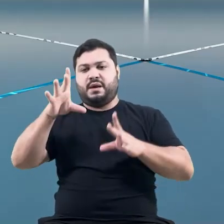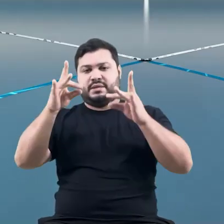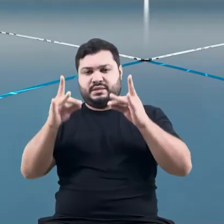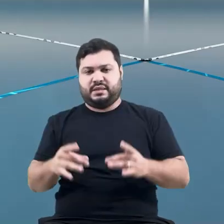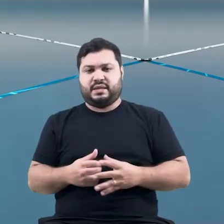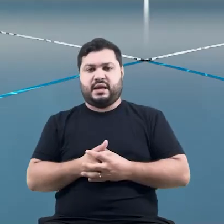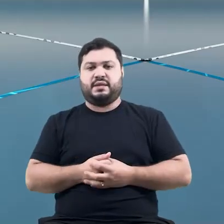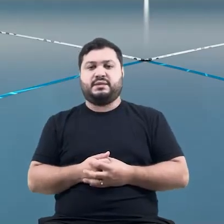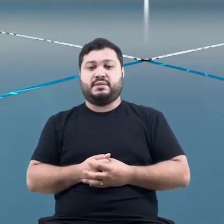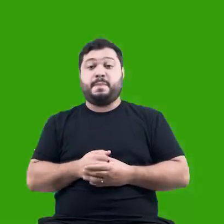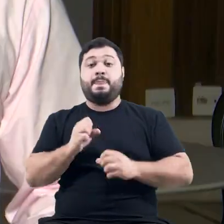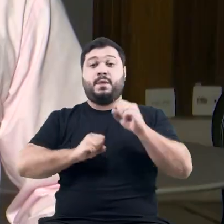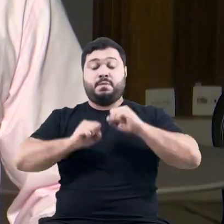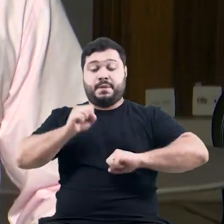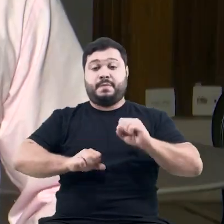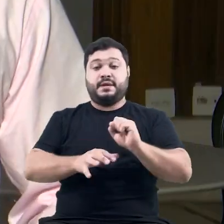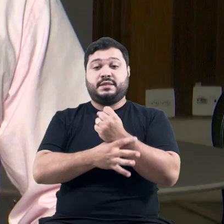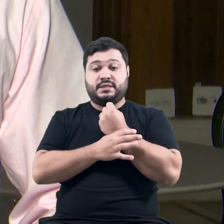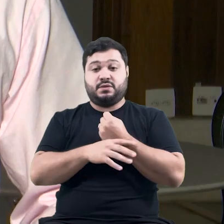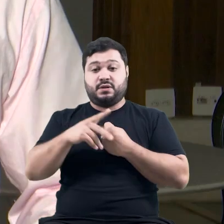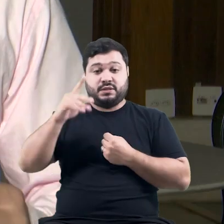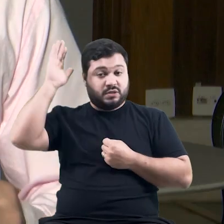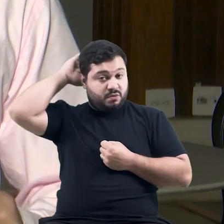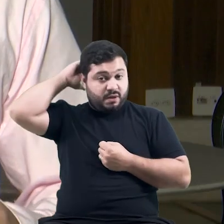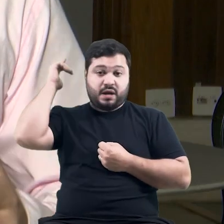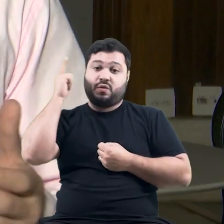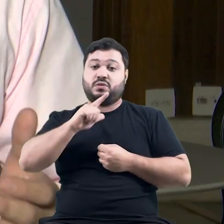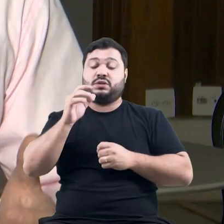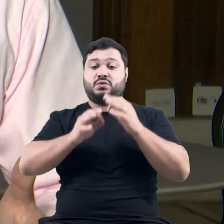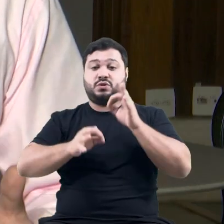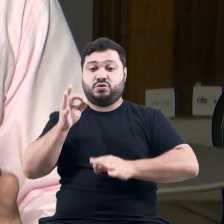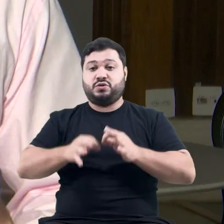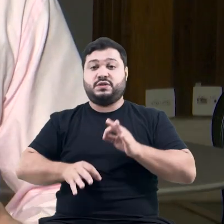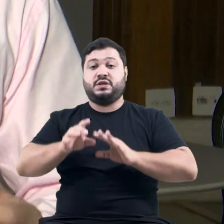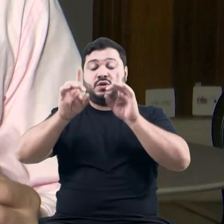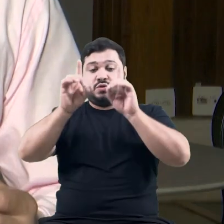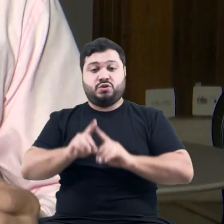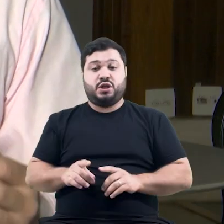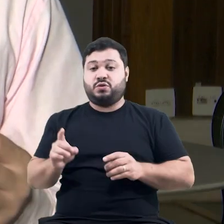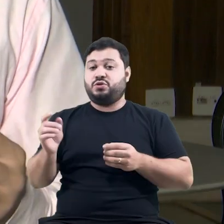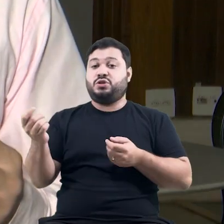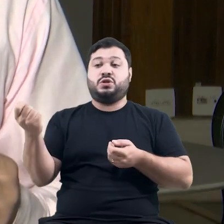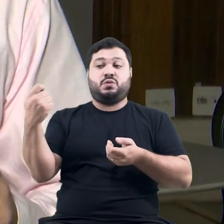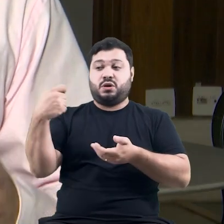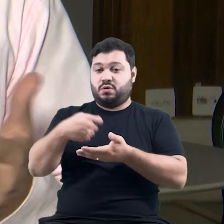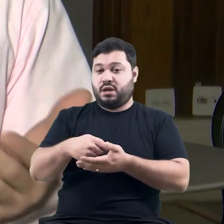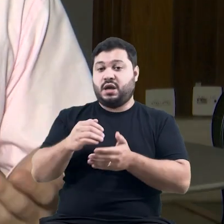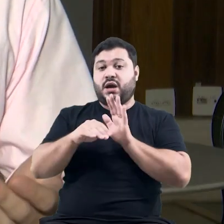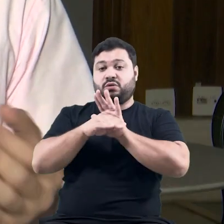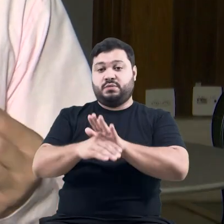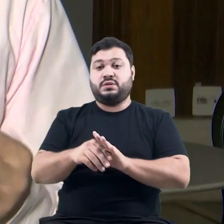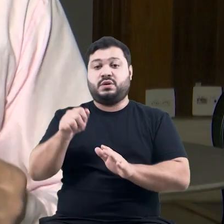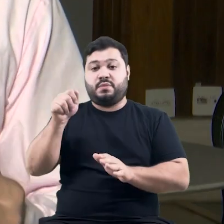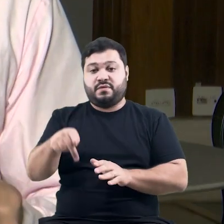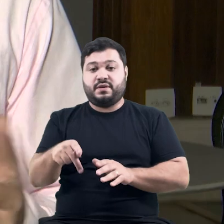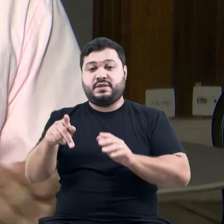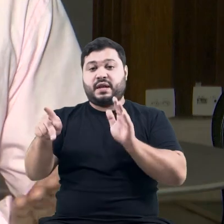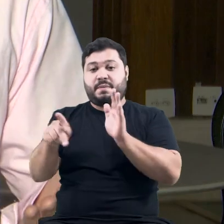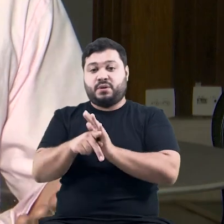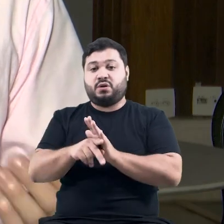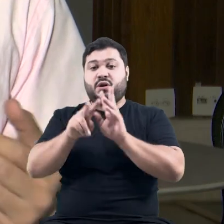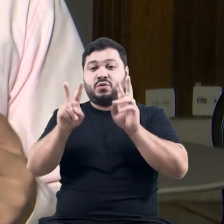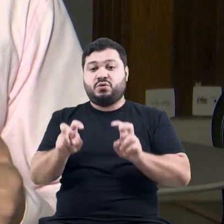dá mais detalhes. Uma empresa de segurança no Pará conseguiu na Justiça o direito de não recolher a contribuição